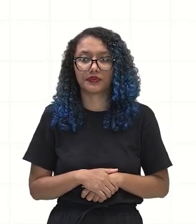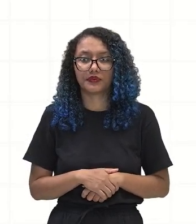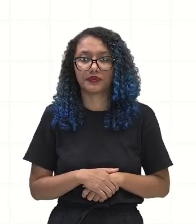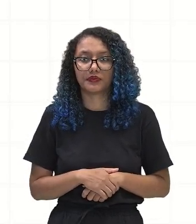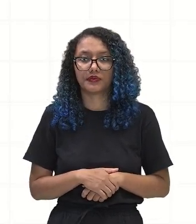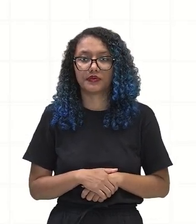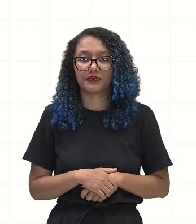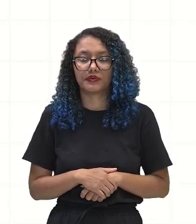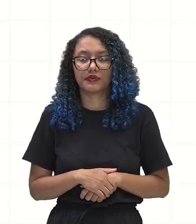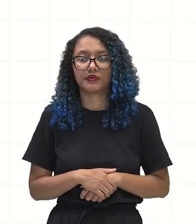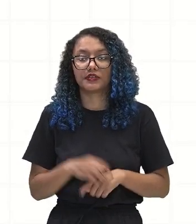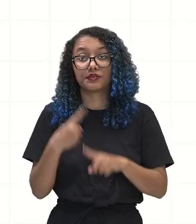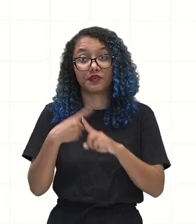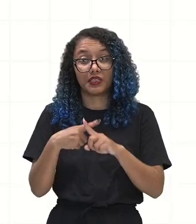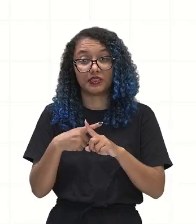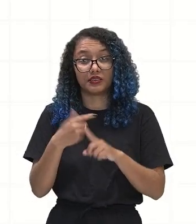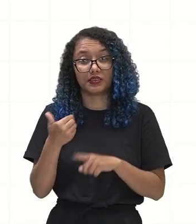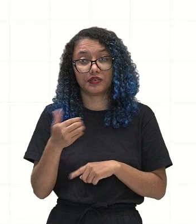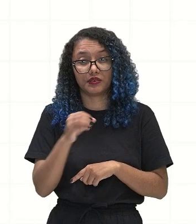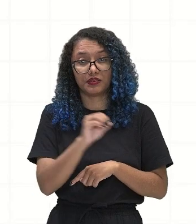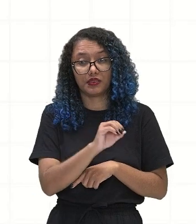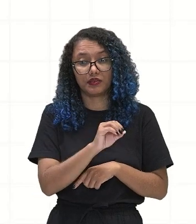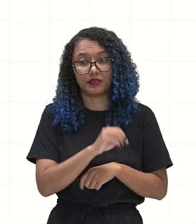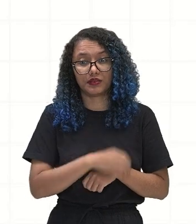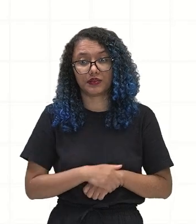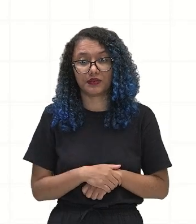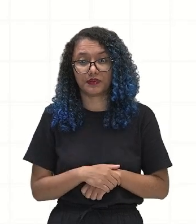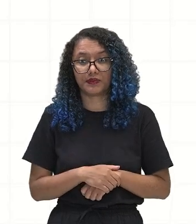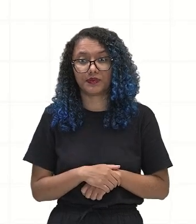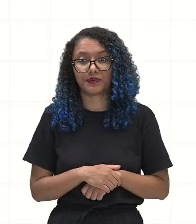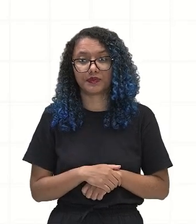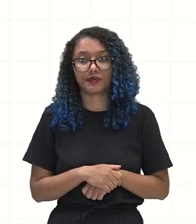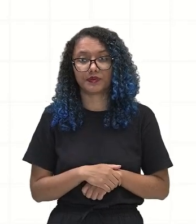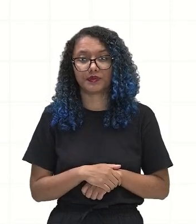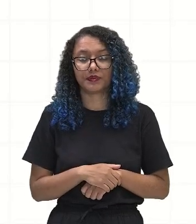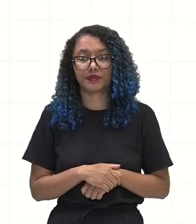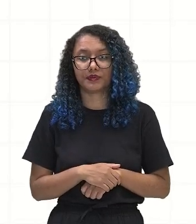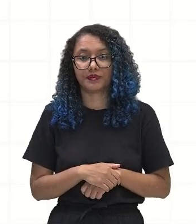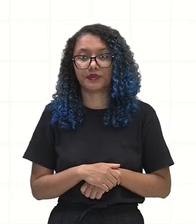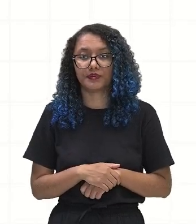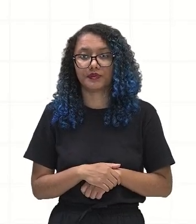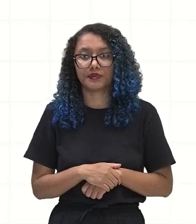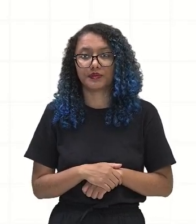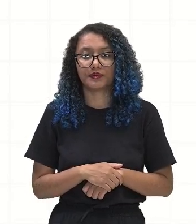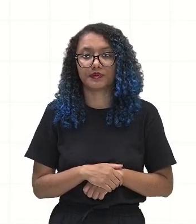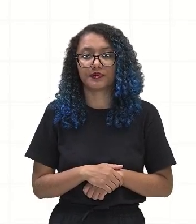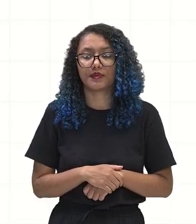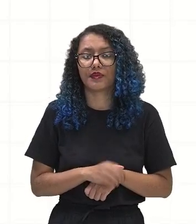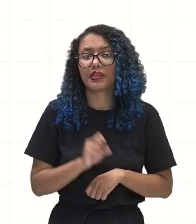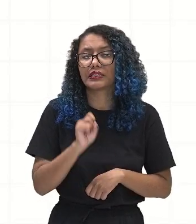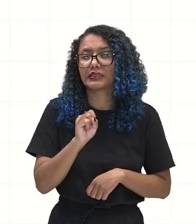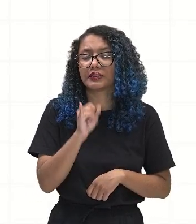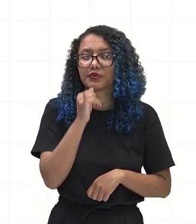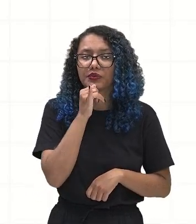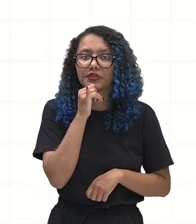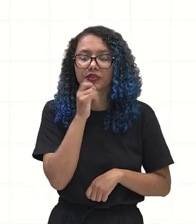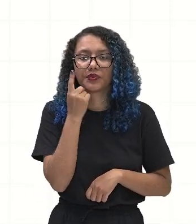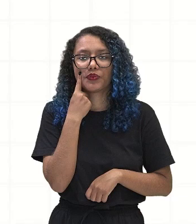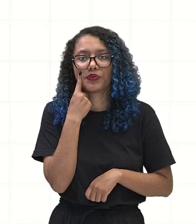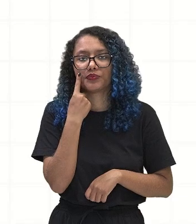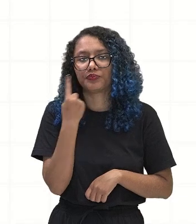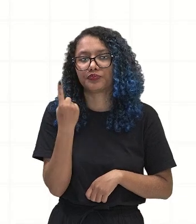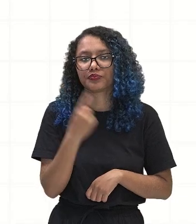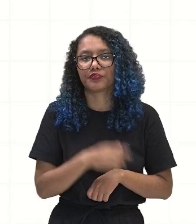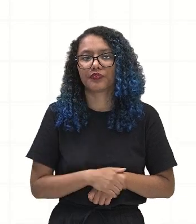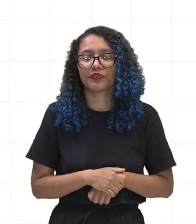por 200, tá? Essa continha, se você quiser deixar 200 vezes, quanto que é